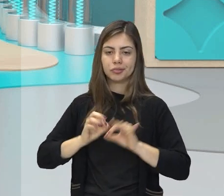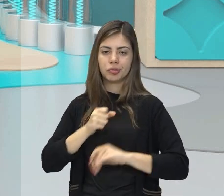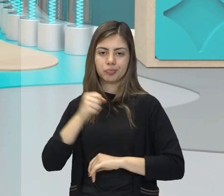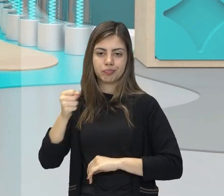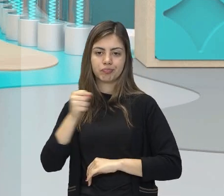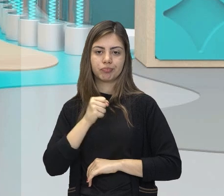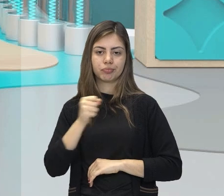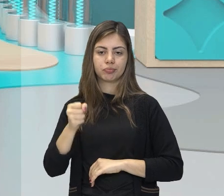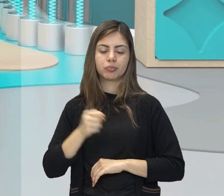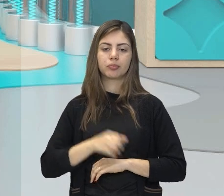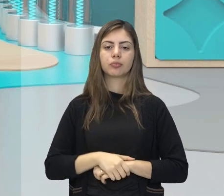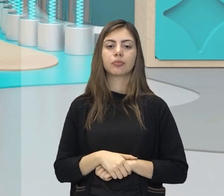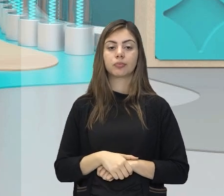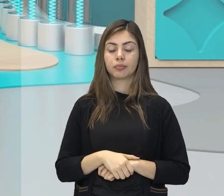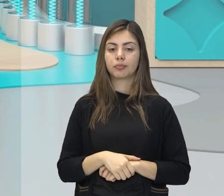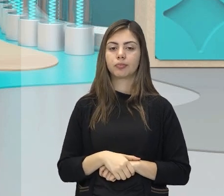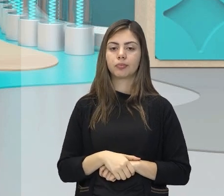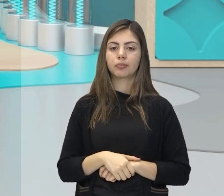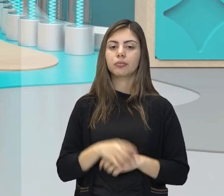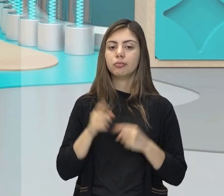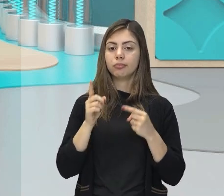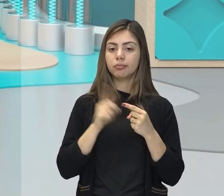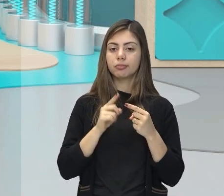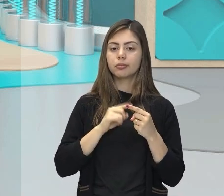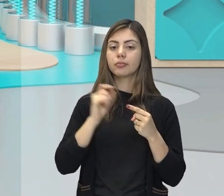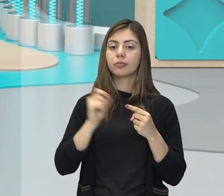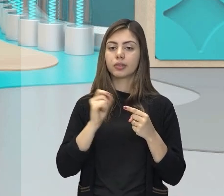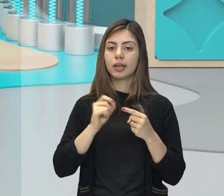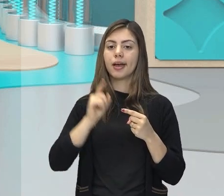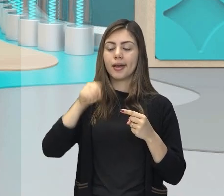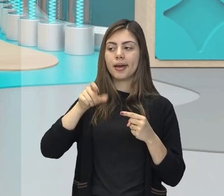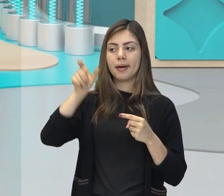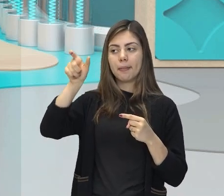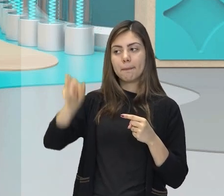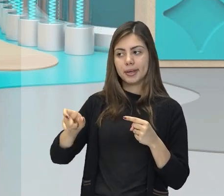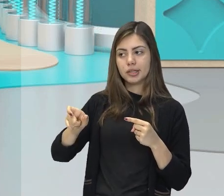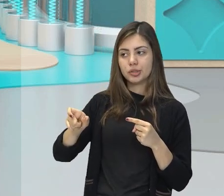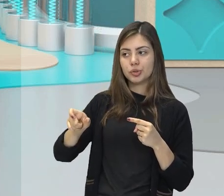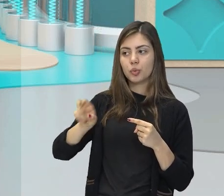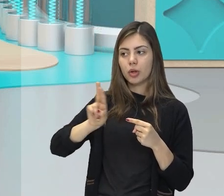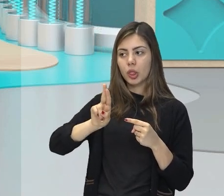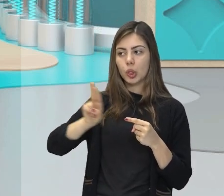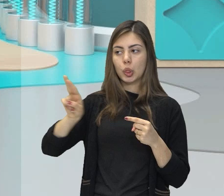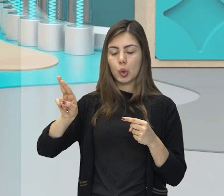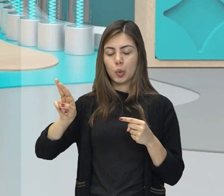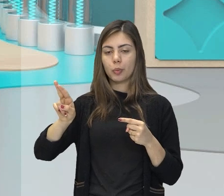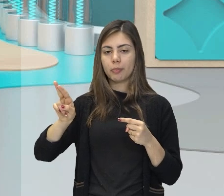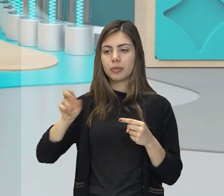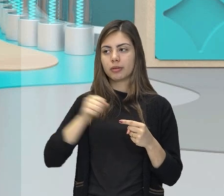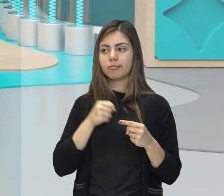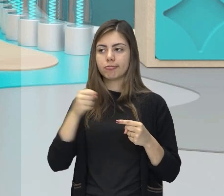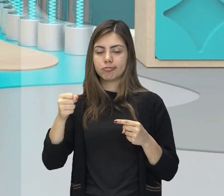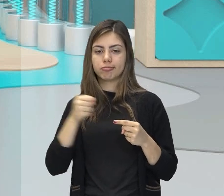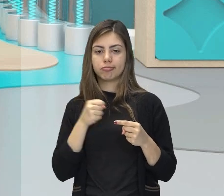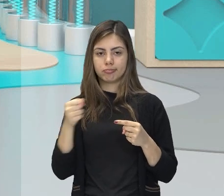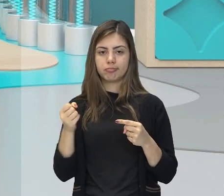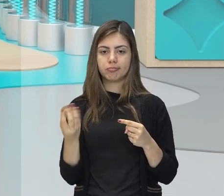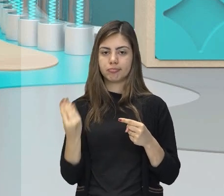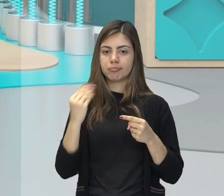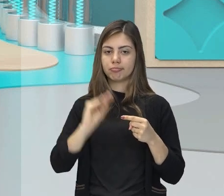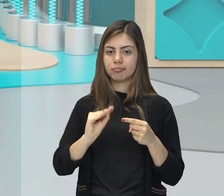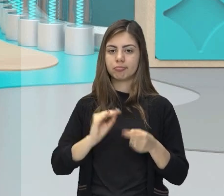olhem só, eu primeiro preciso inserir o nome do entrevistado. Nós vamos mostrar para vocês aqui um quadro, ok?